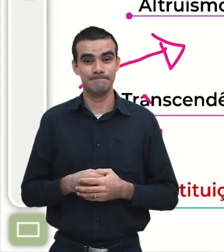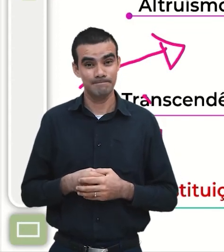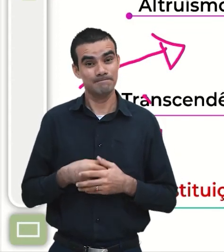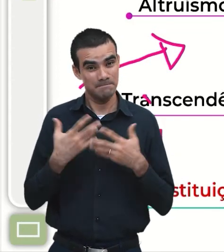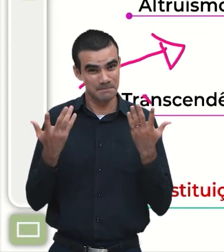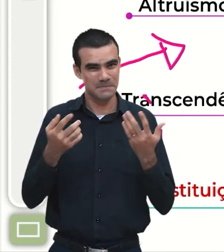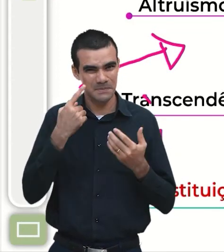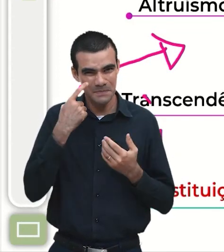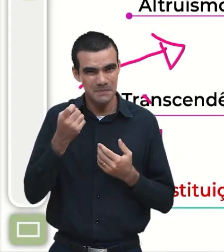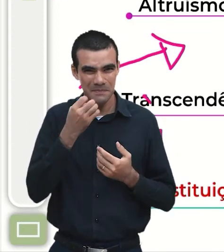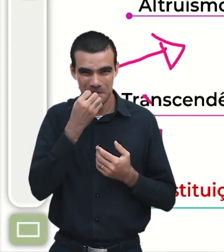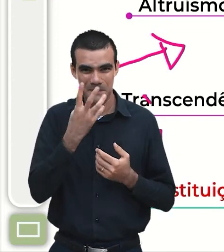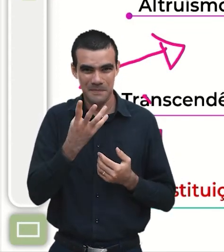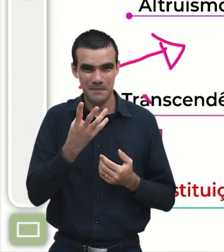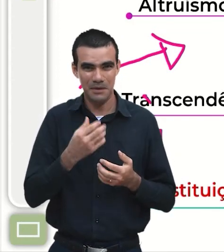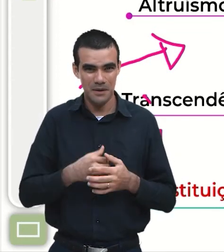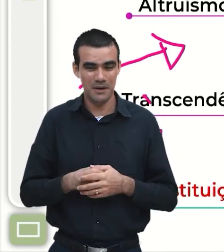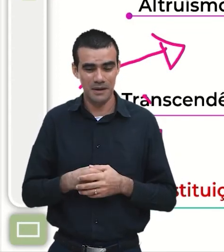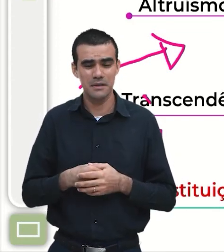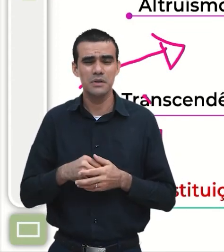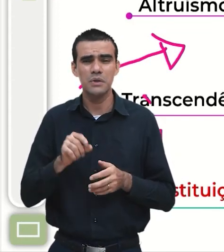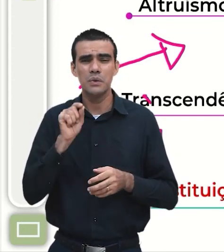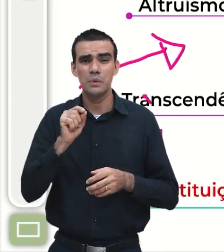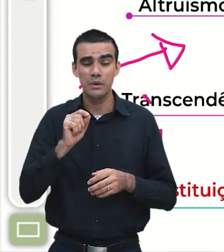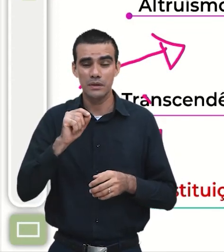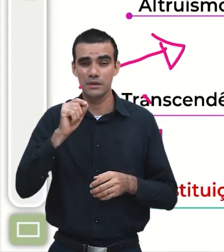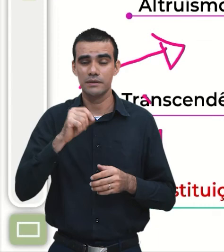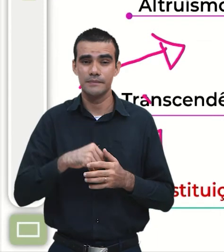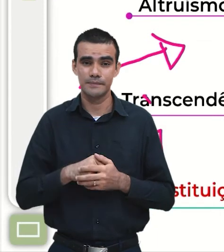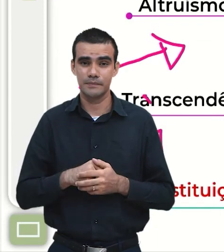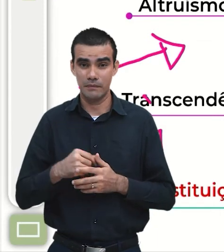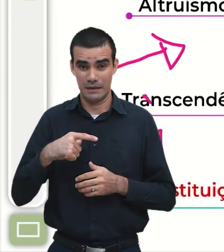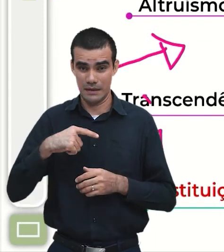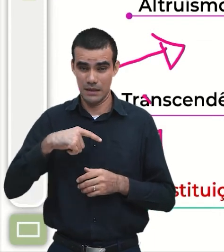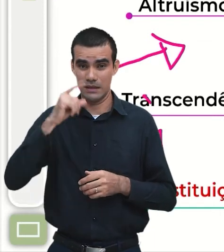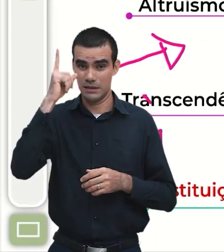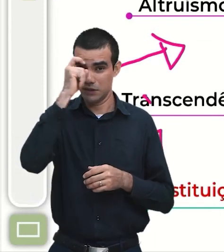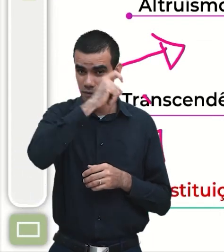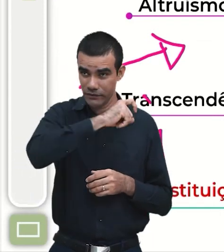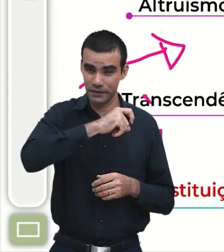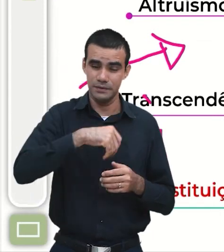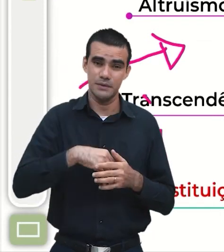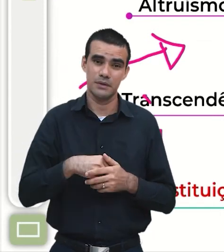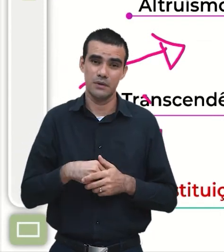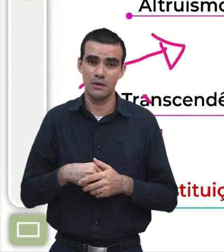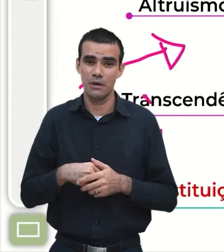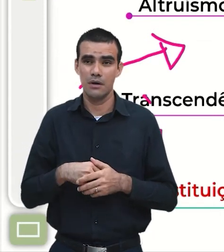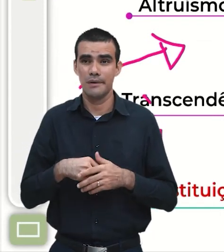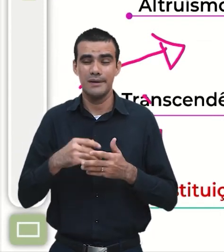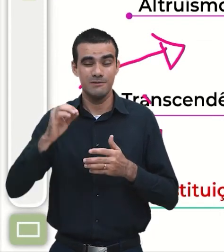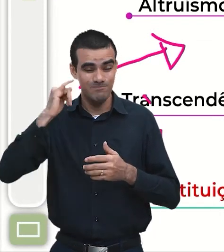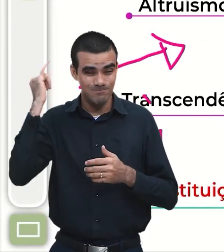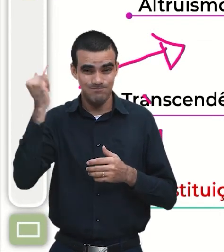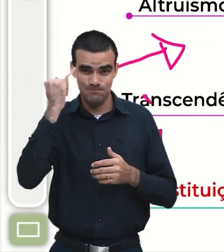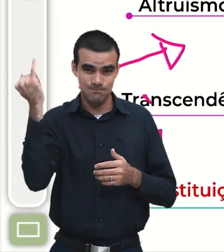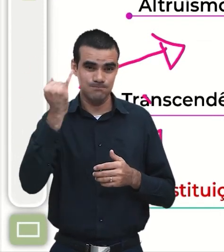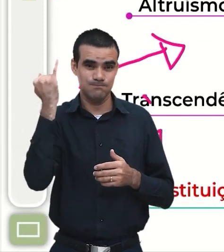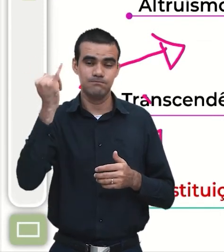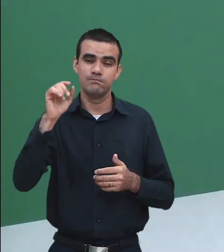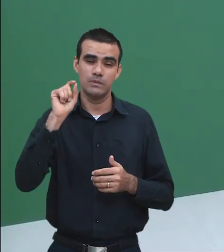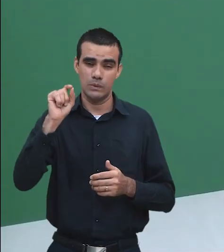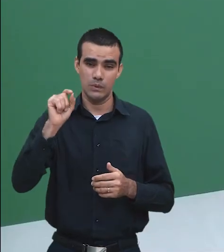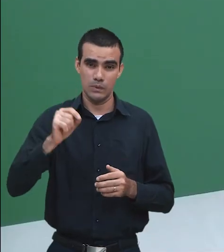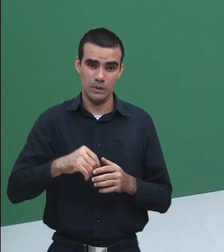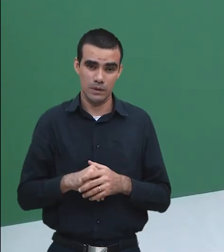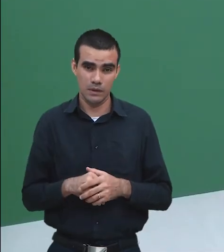Então, que interessante seria, desafiador, mais do que nunca